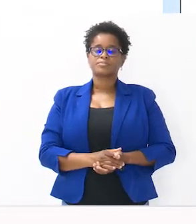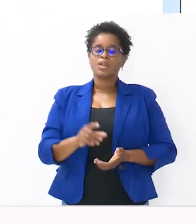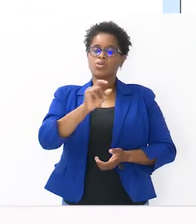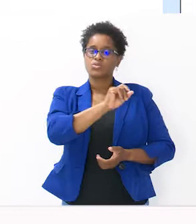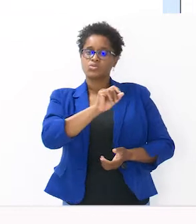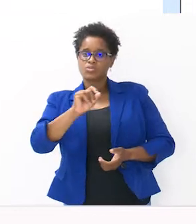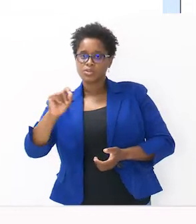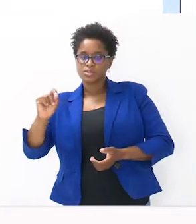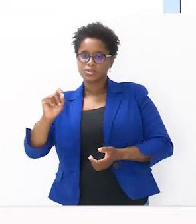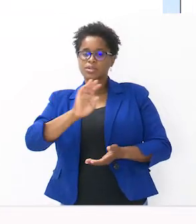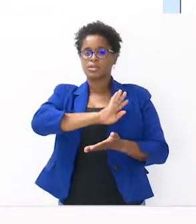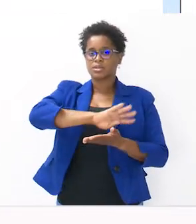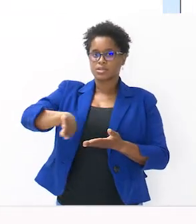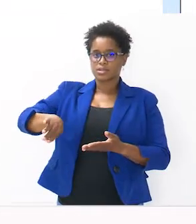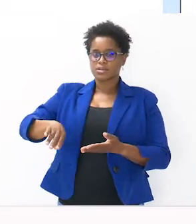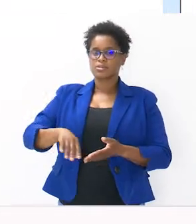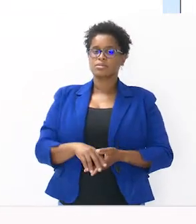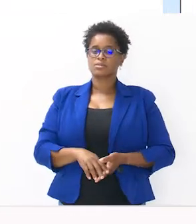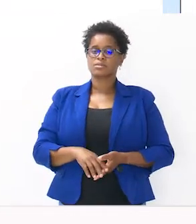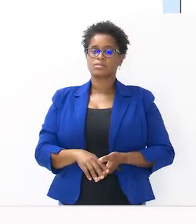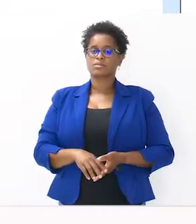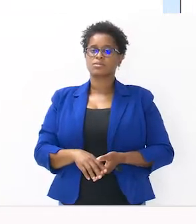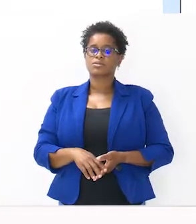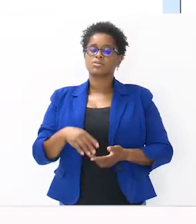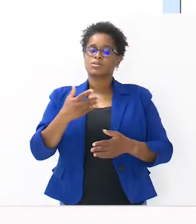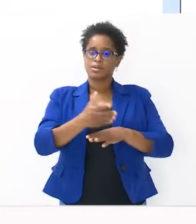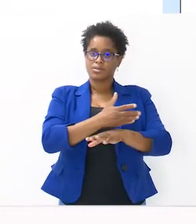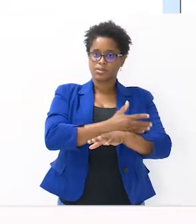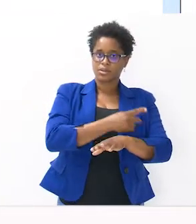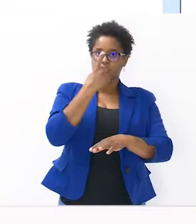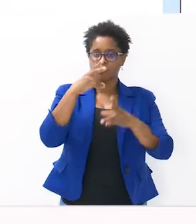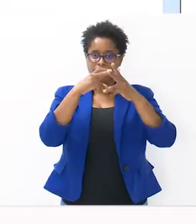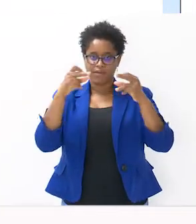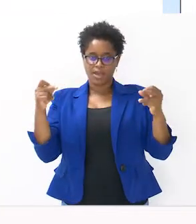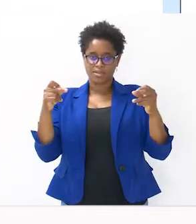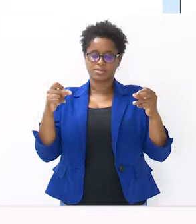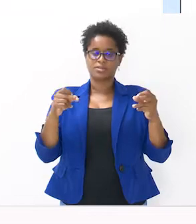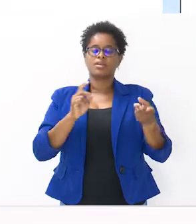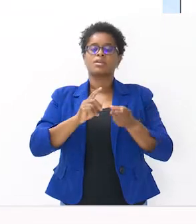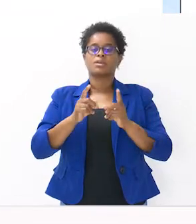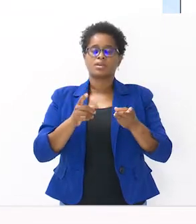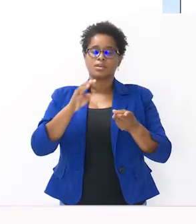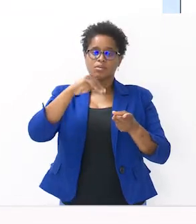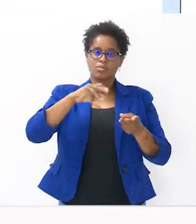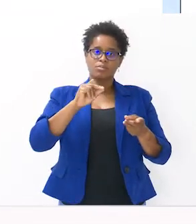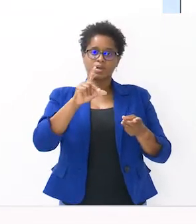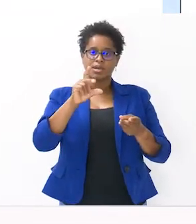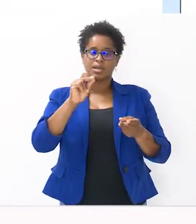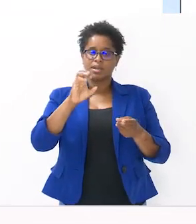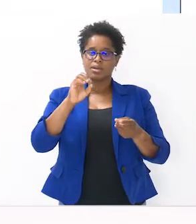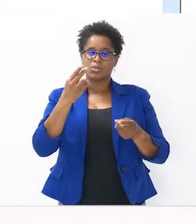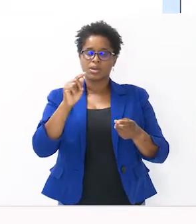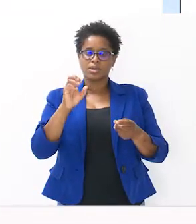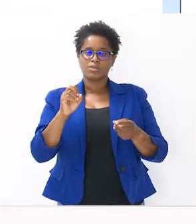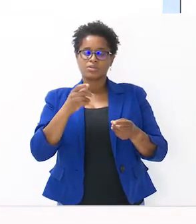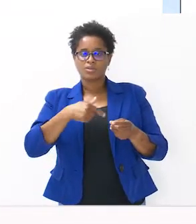Sublinhem e retirem no excerto anterior uma frase em que o Malacueco se